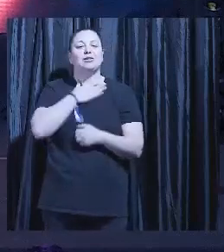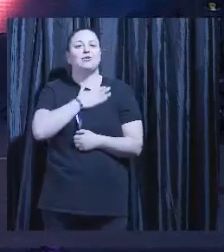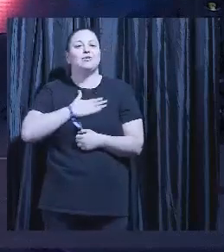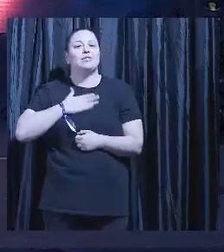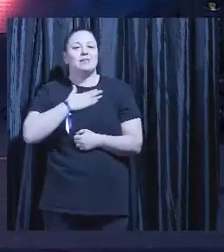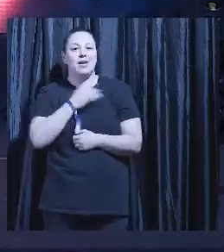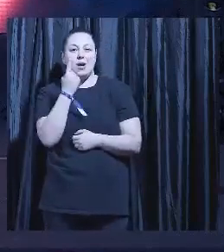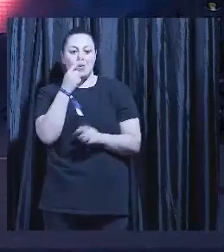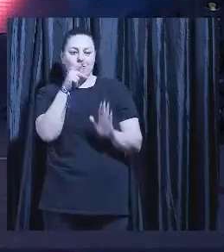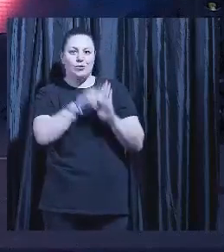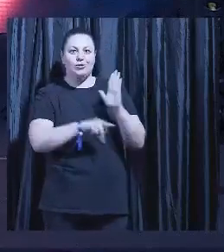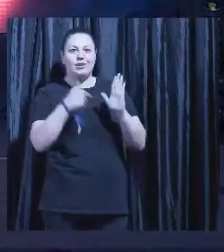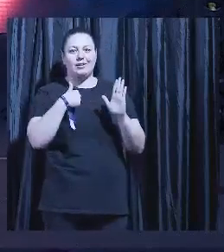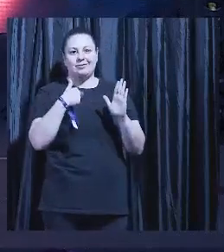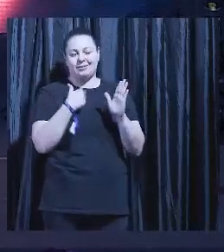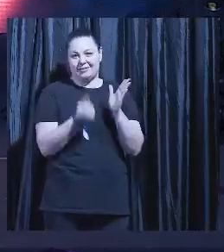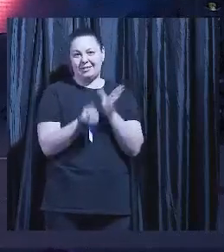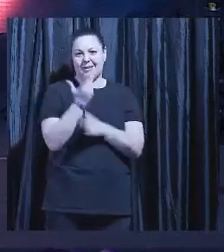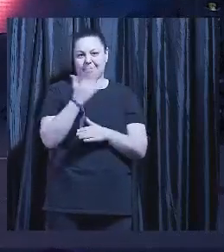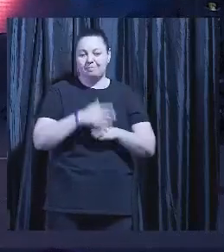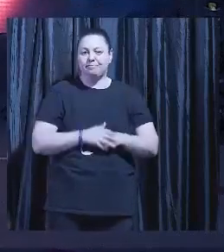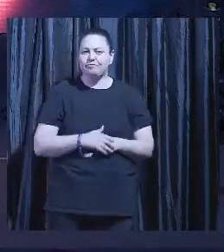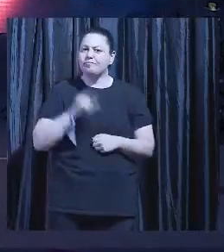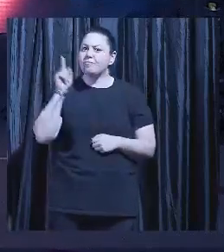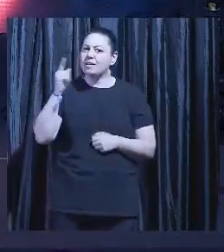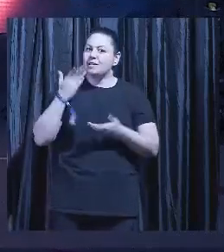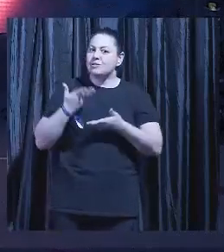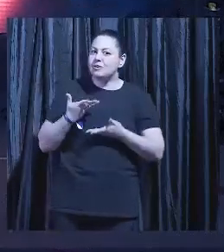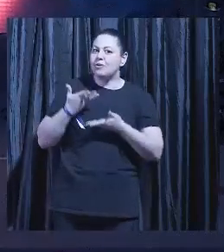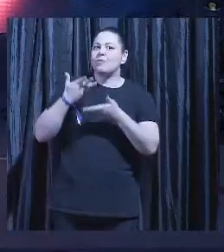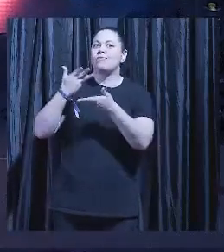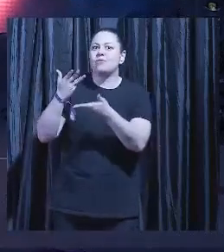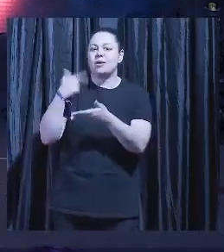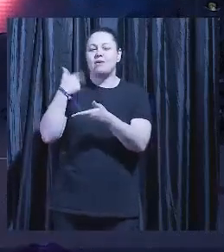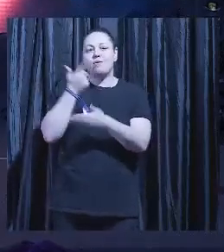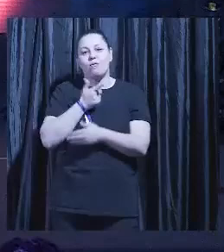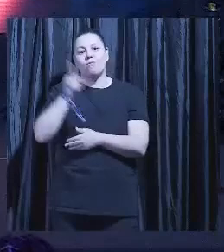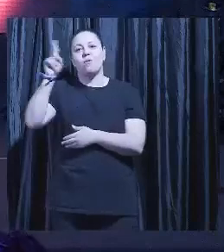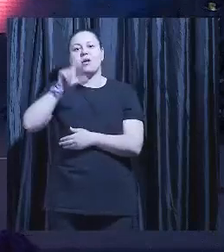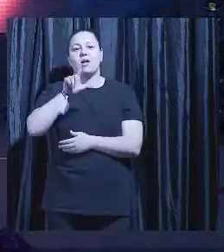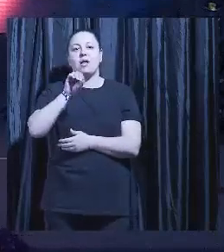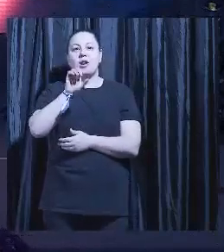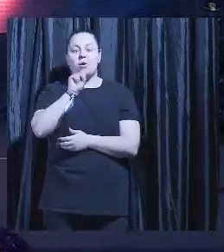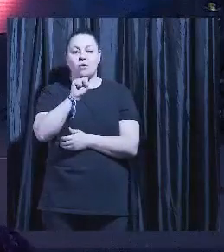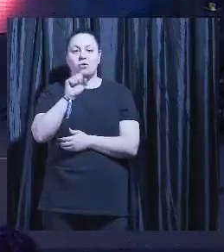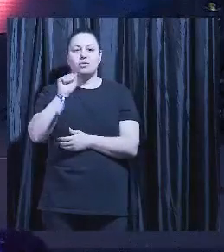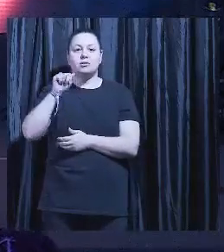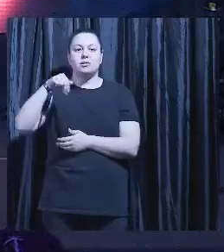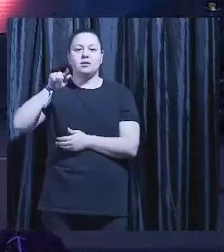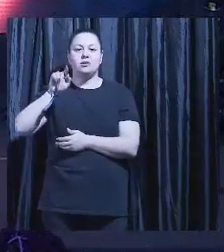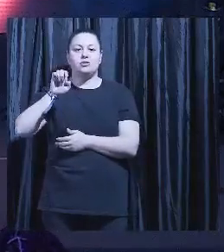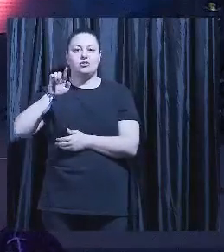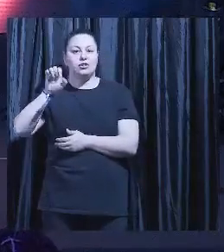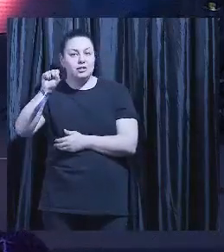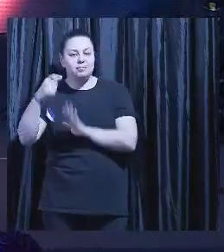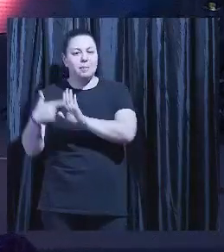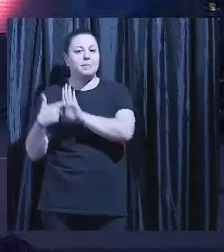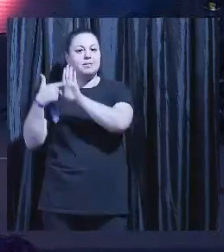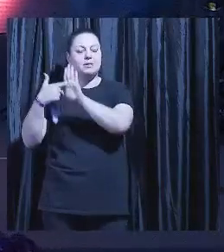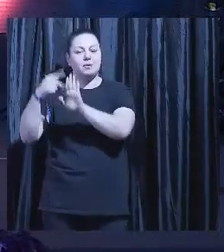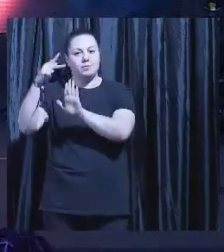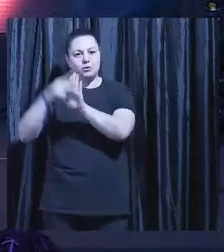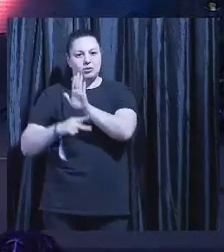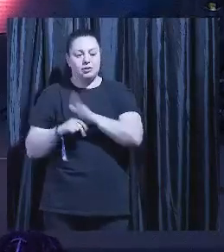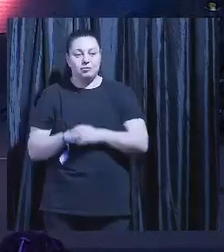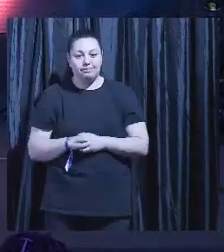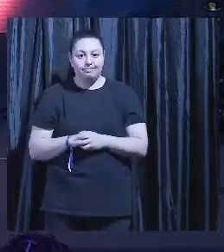projeto que eu tinha criado. E eles estavam me convidando para ir para Los Angeles para apresentar esse projeto. E eu não